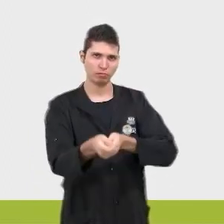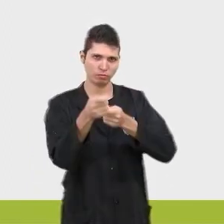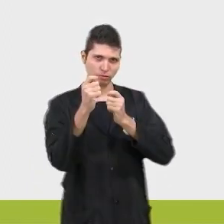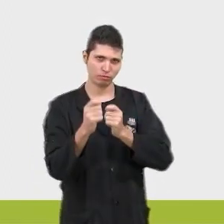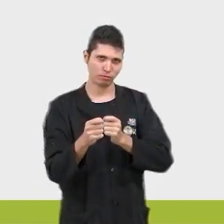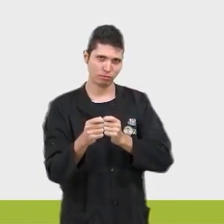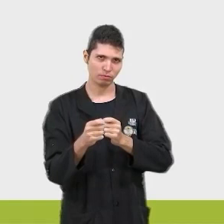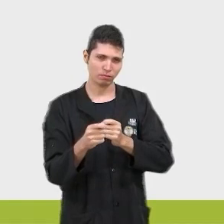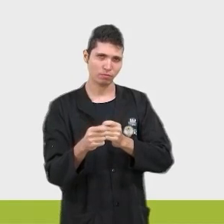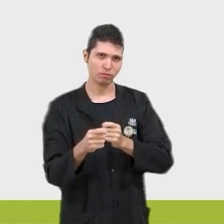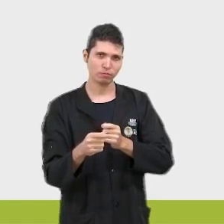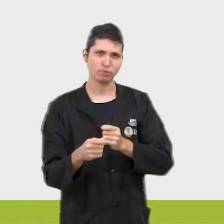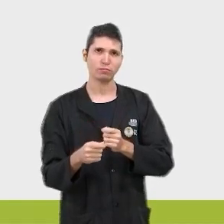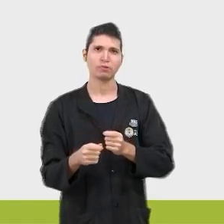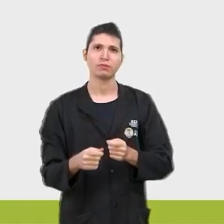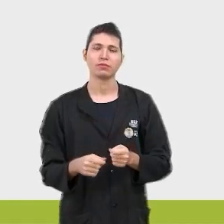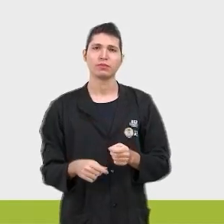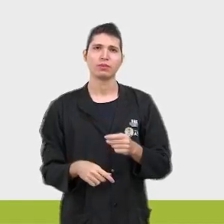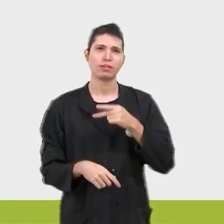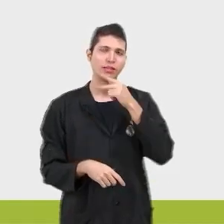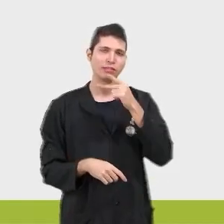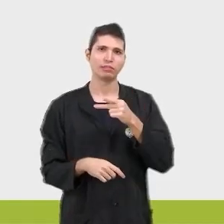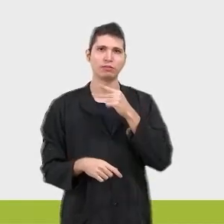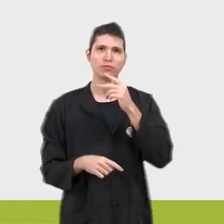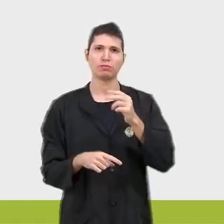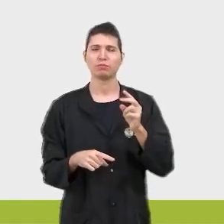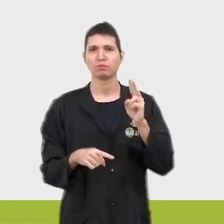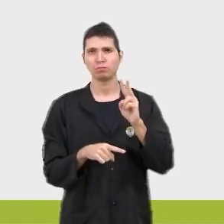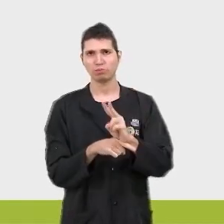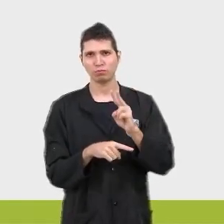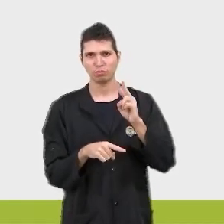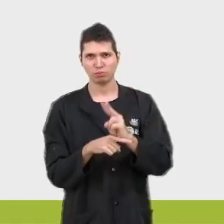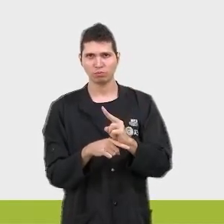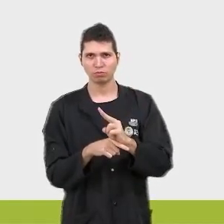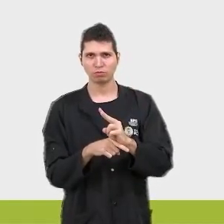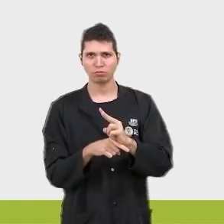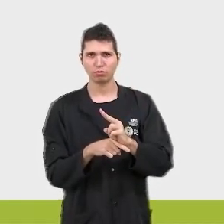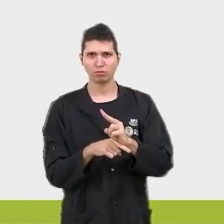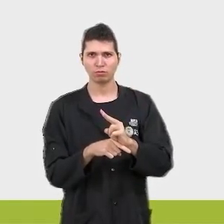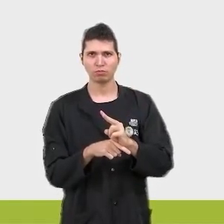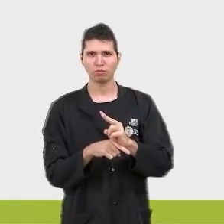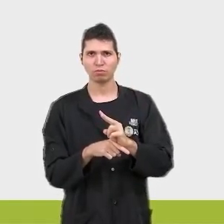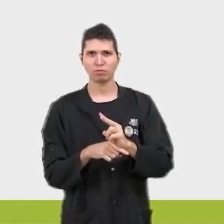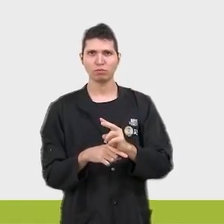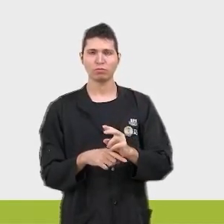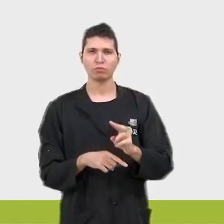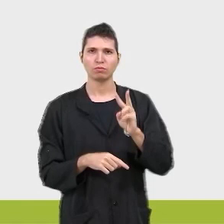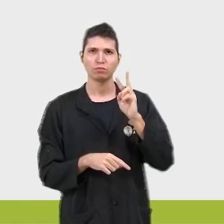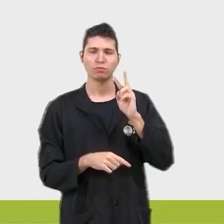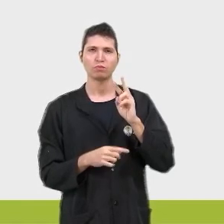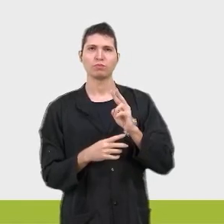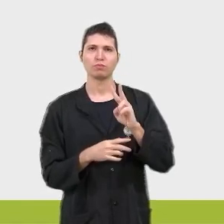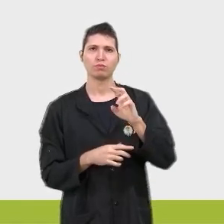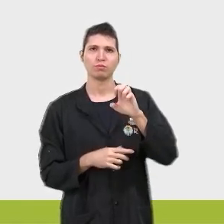destacam a importância da preservação de vegetais hidróbios, de vegetais que vivem na água,